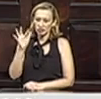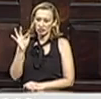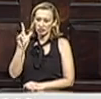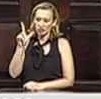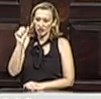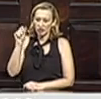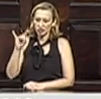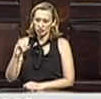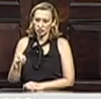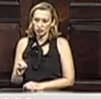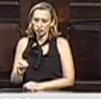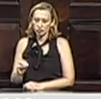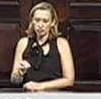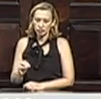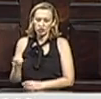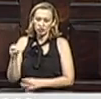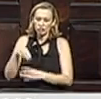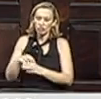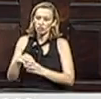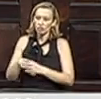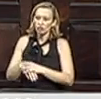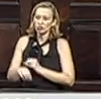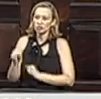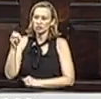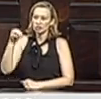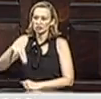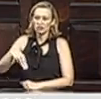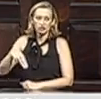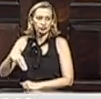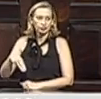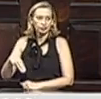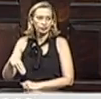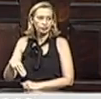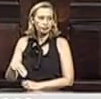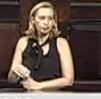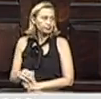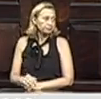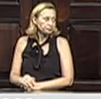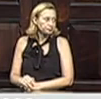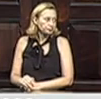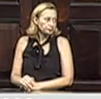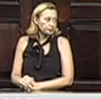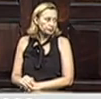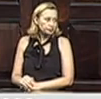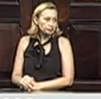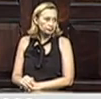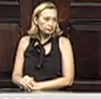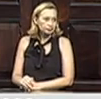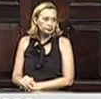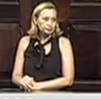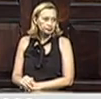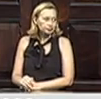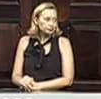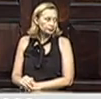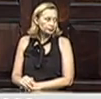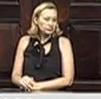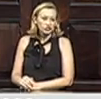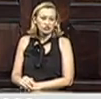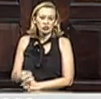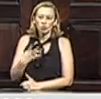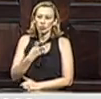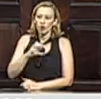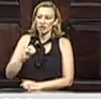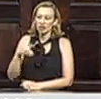votar. Voto sim, senhor presidente. Votaram, Flávio Serafim votou sim. Votaram 40 senhores